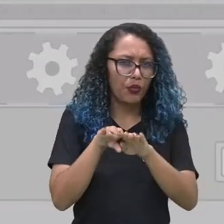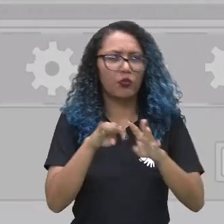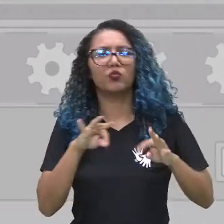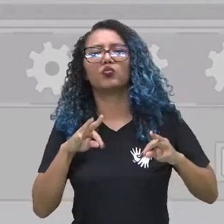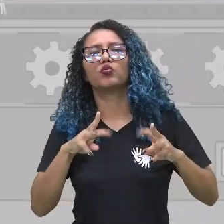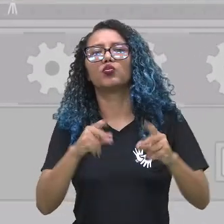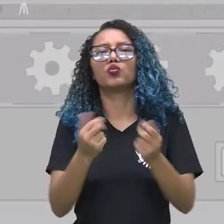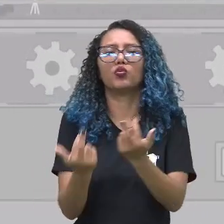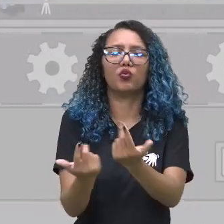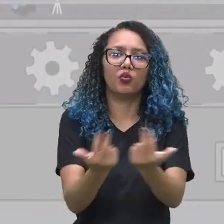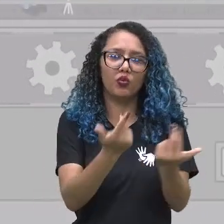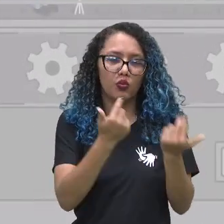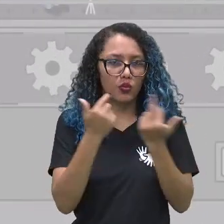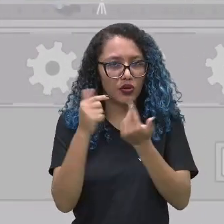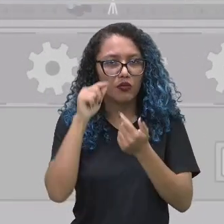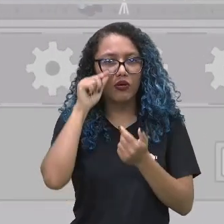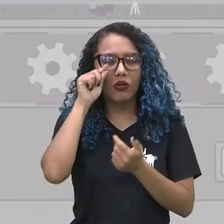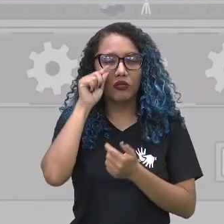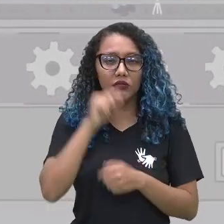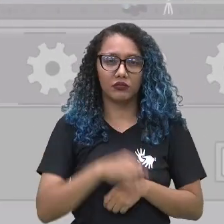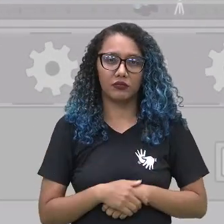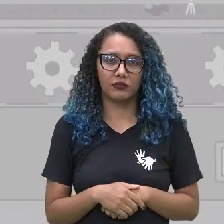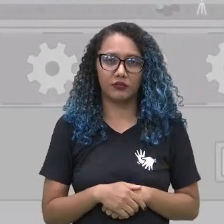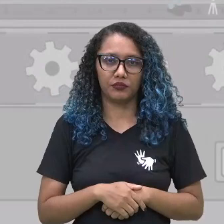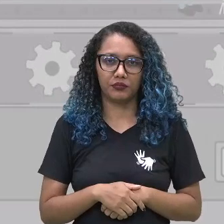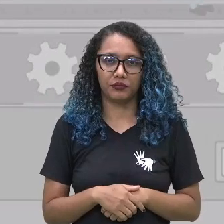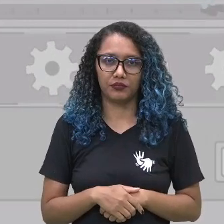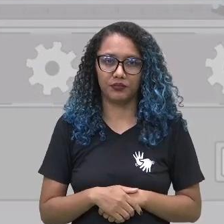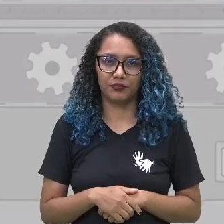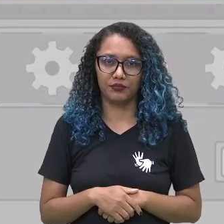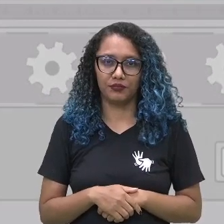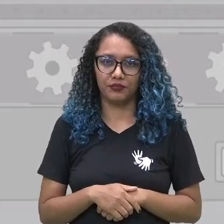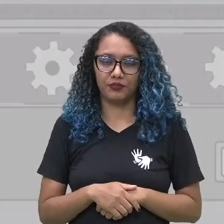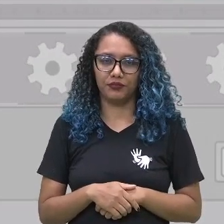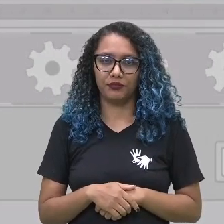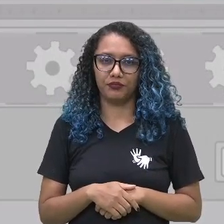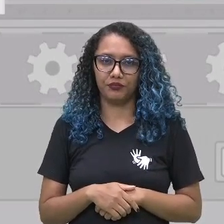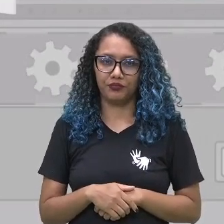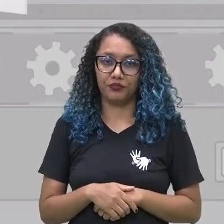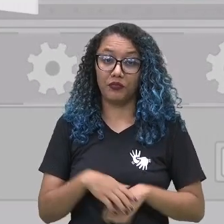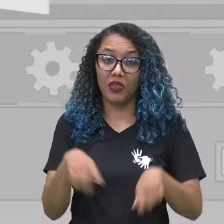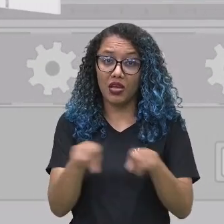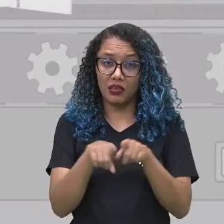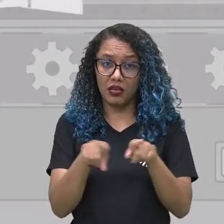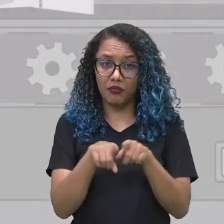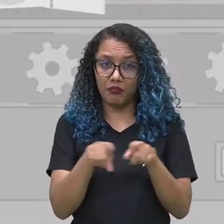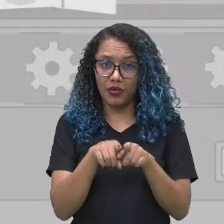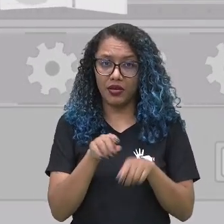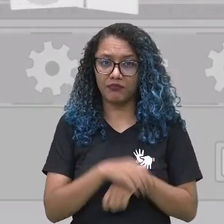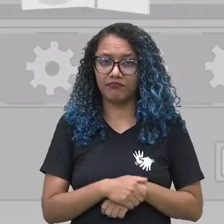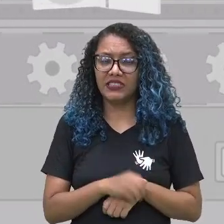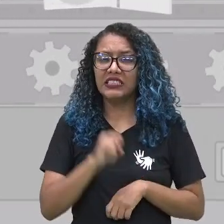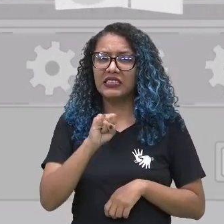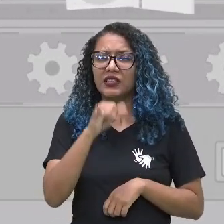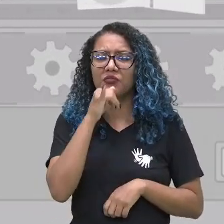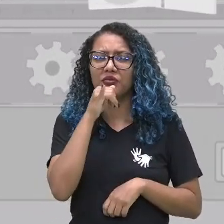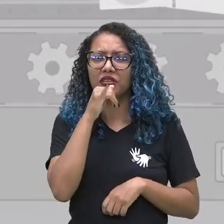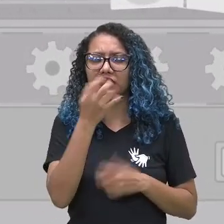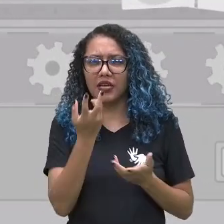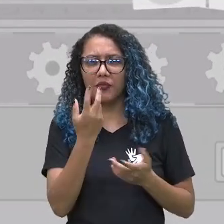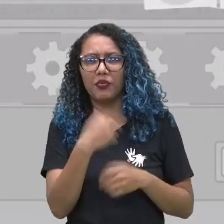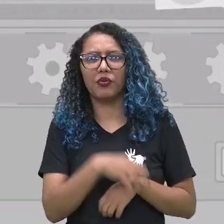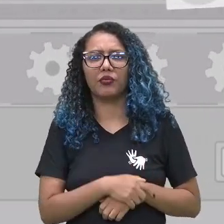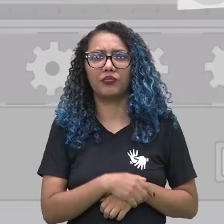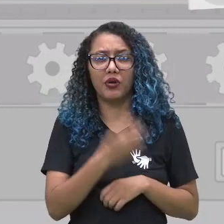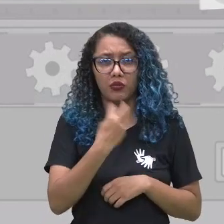que um consumo, uma questão da massa, tem uns que criticam, porque se fosse uma cultura de massa, ela